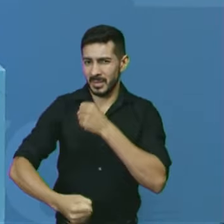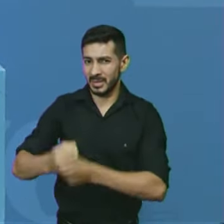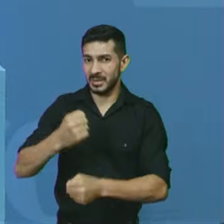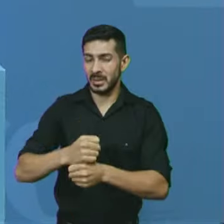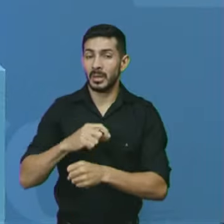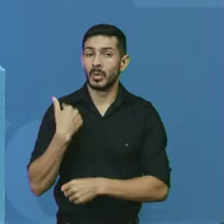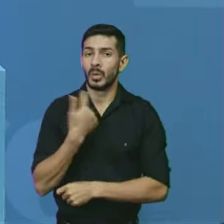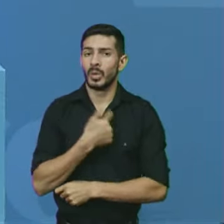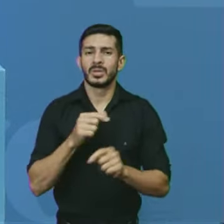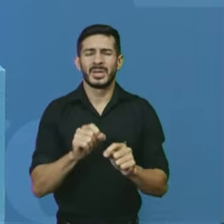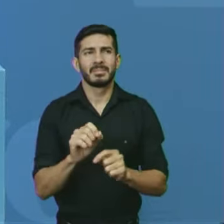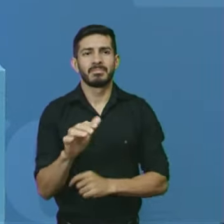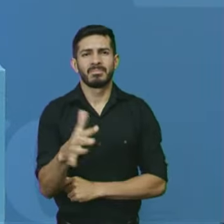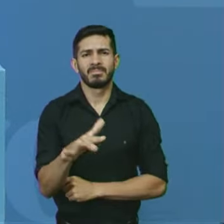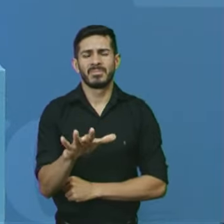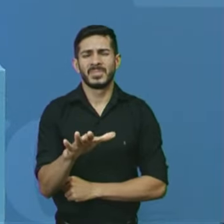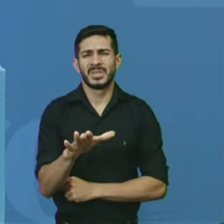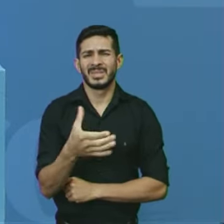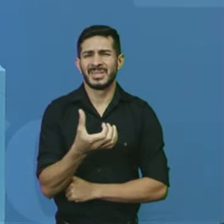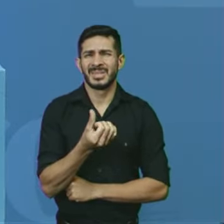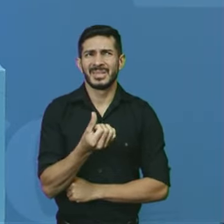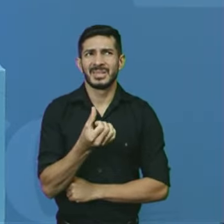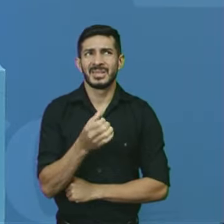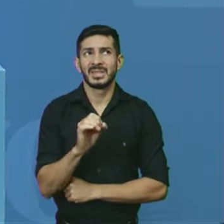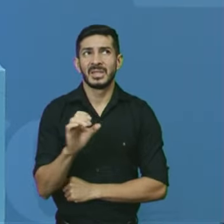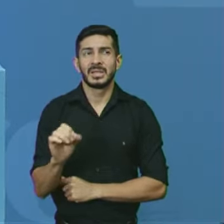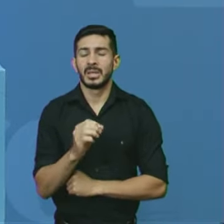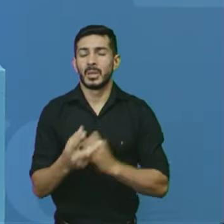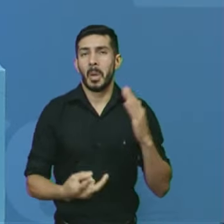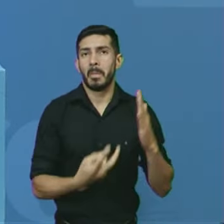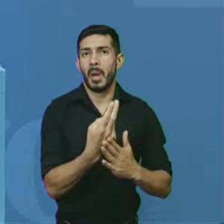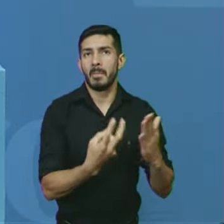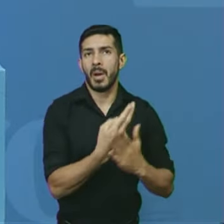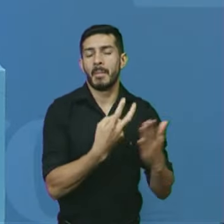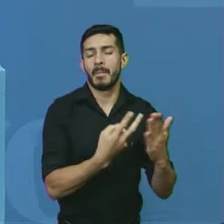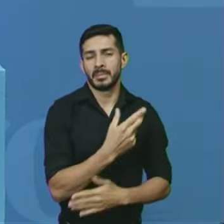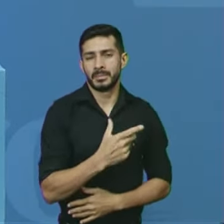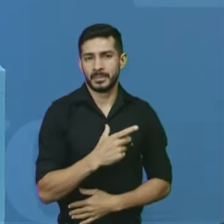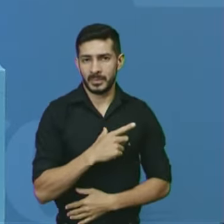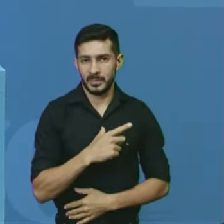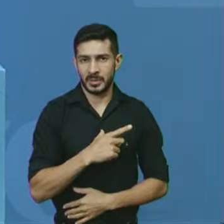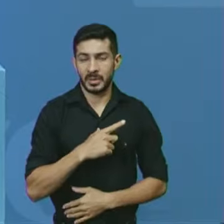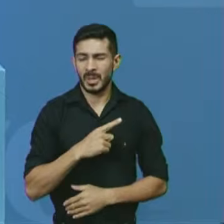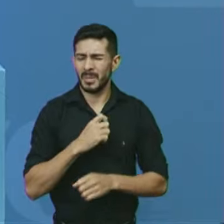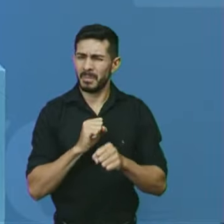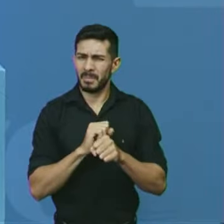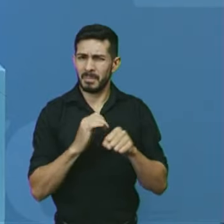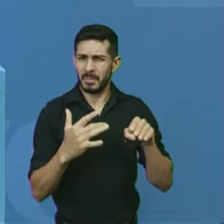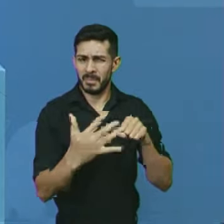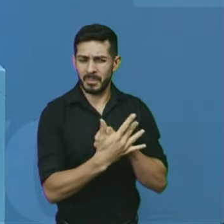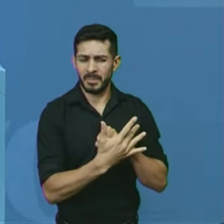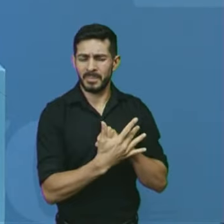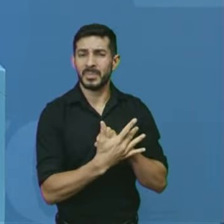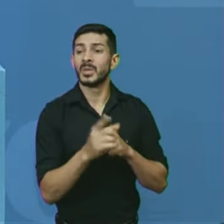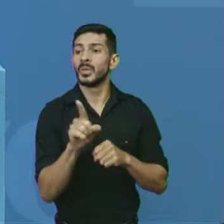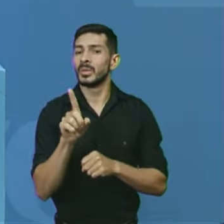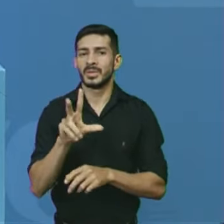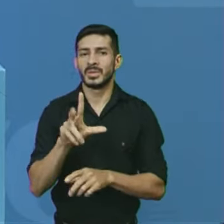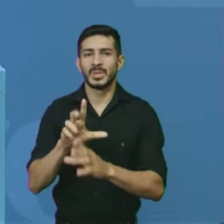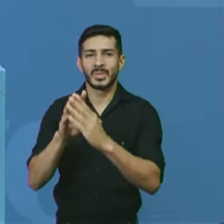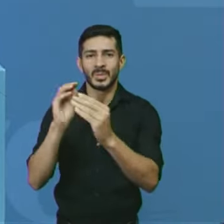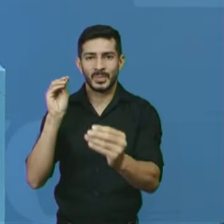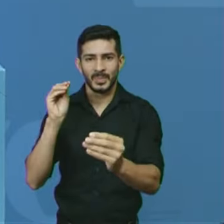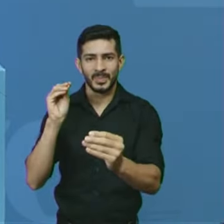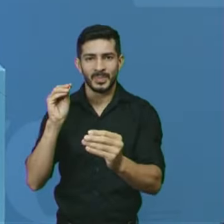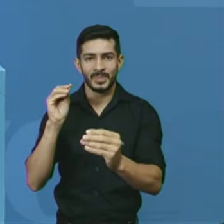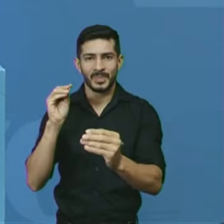realizamos aproximadamente 600 procedimentos cirúrgicos na época da covid você sumiu você não